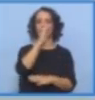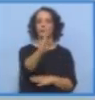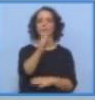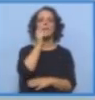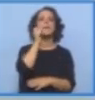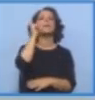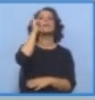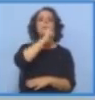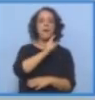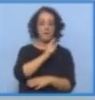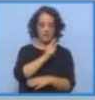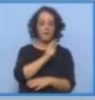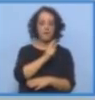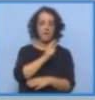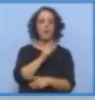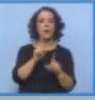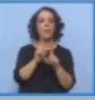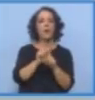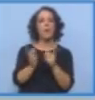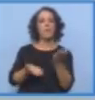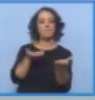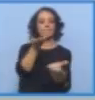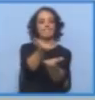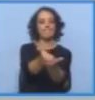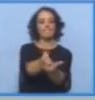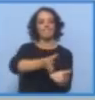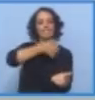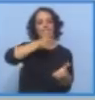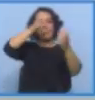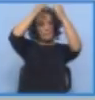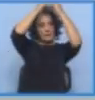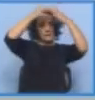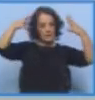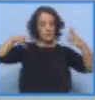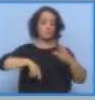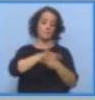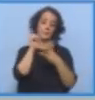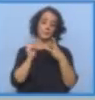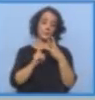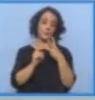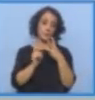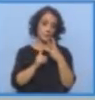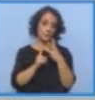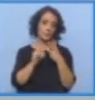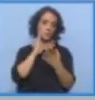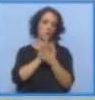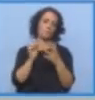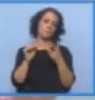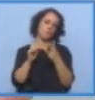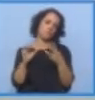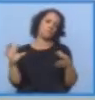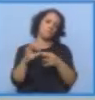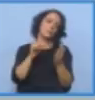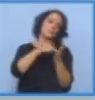propostas que lhe faz de mensagem, os núcleos fundamentais de mensagem. E depois um último enquadramento, que é o enquadramento da mensagem, que